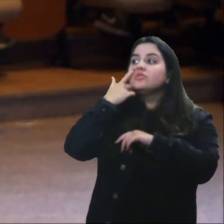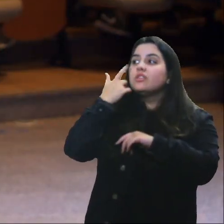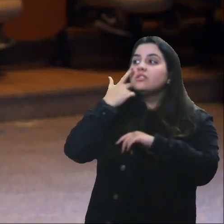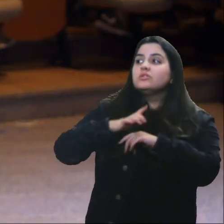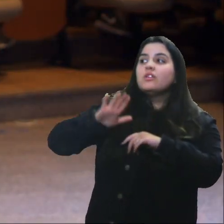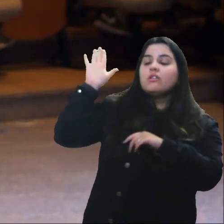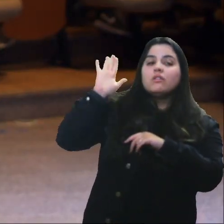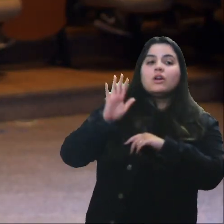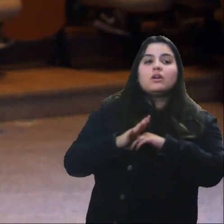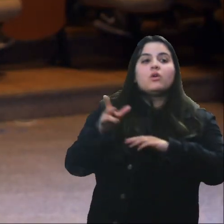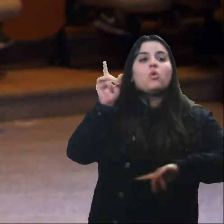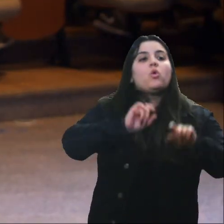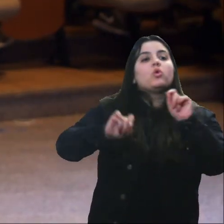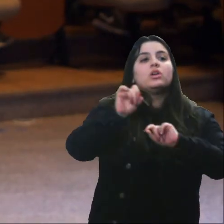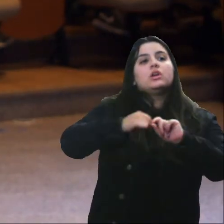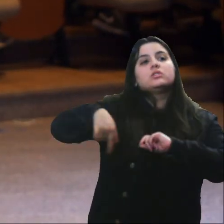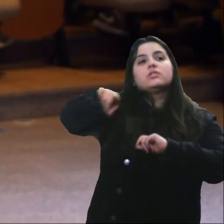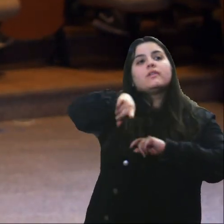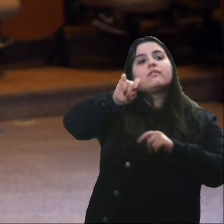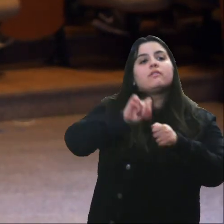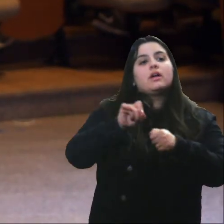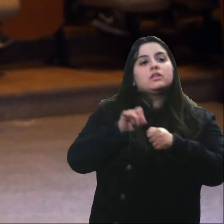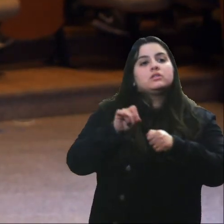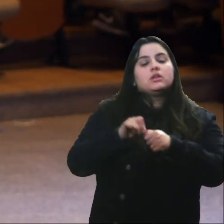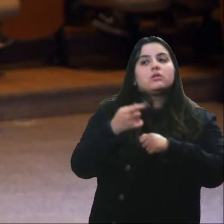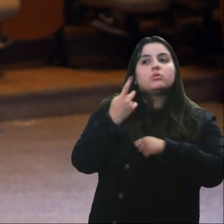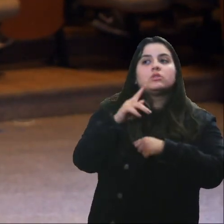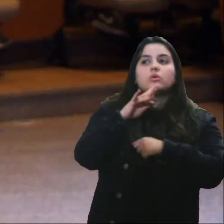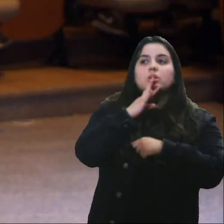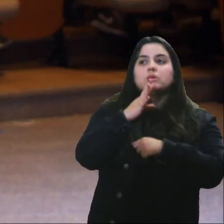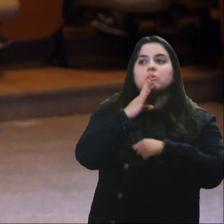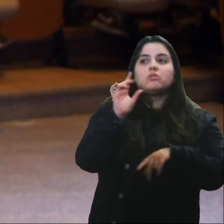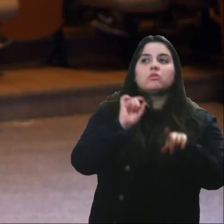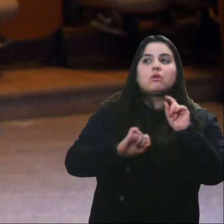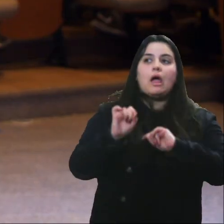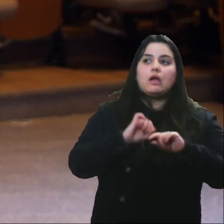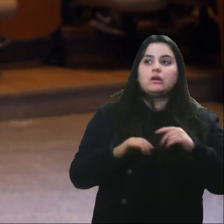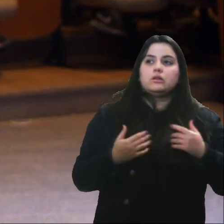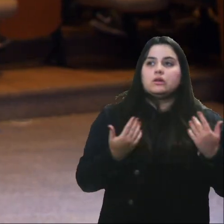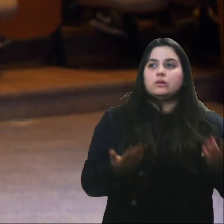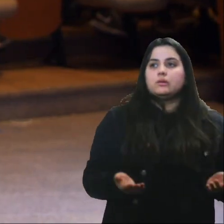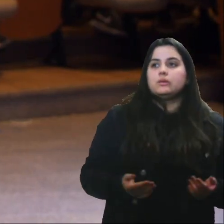O que você vai fazer com o seu conhecimento de Jesus?